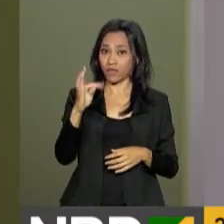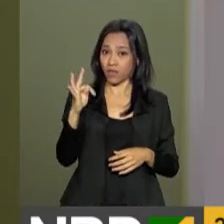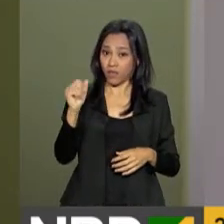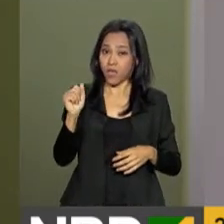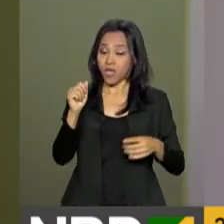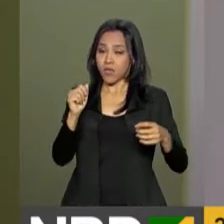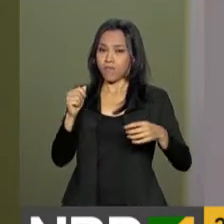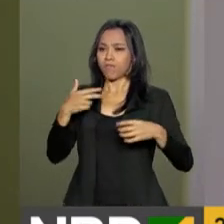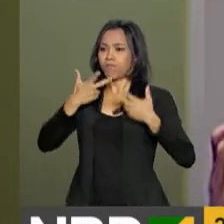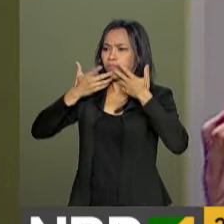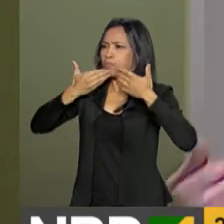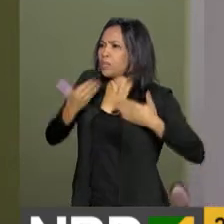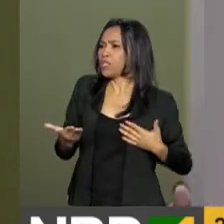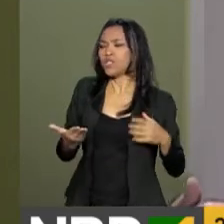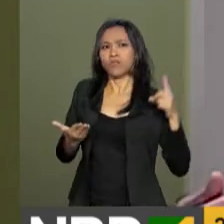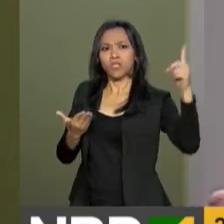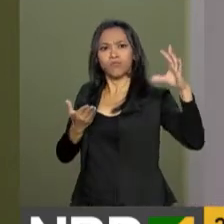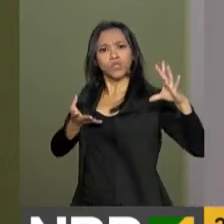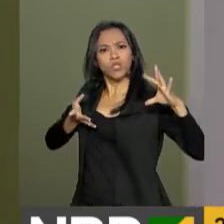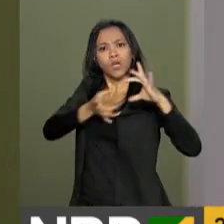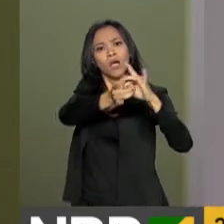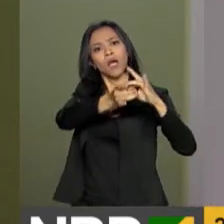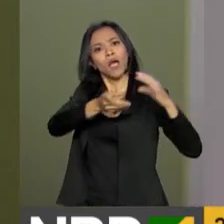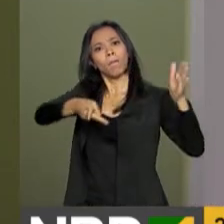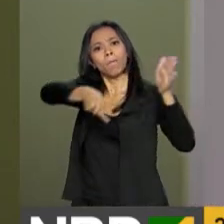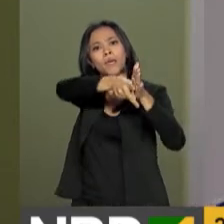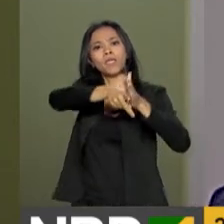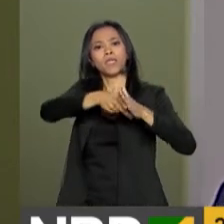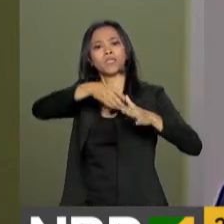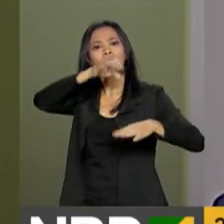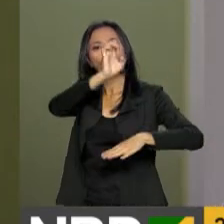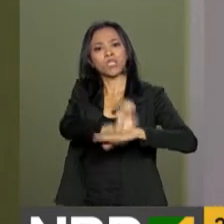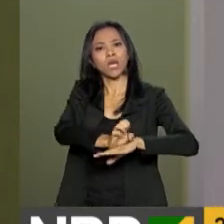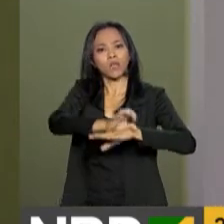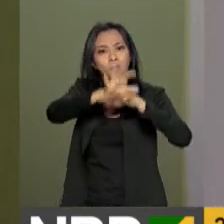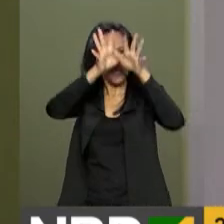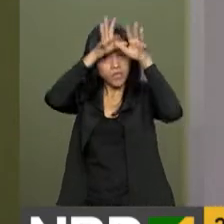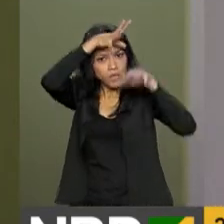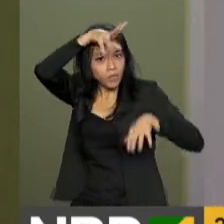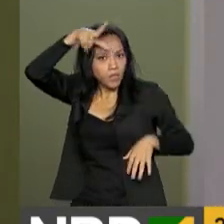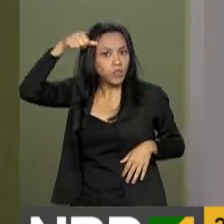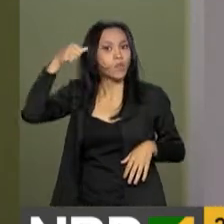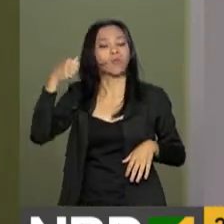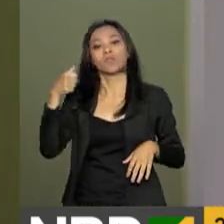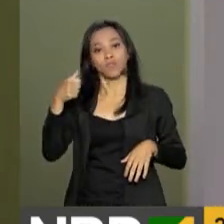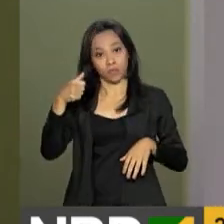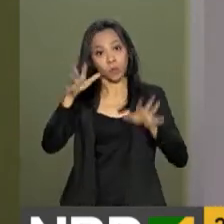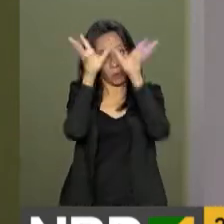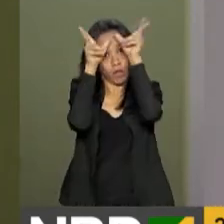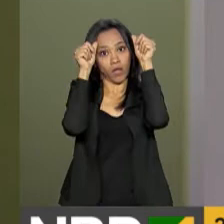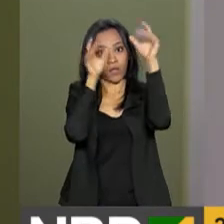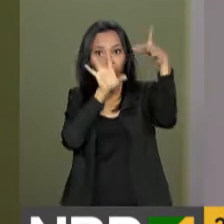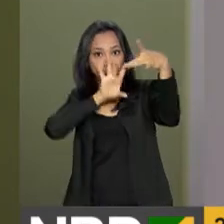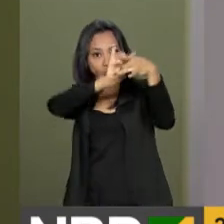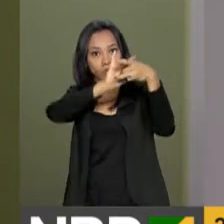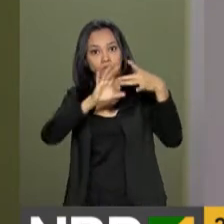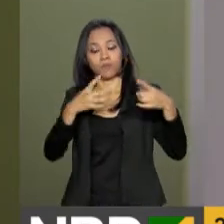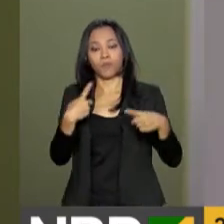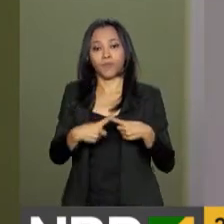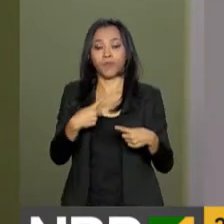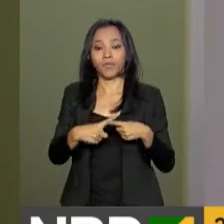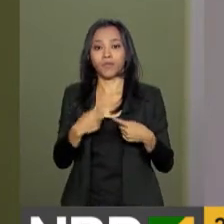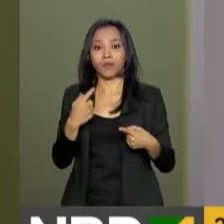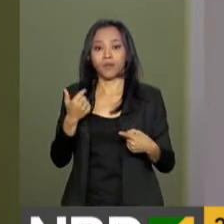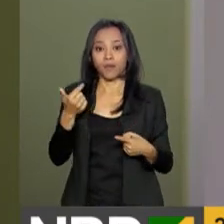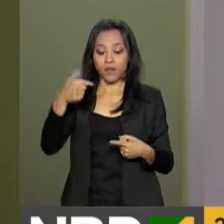deveria dar-se ao estado do amazonas as aérea contígua ao estado do amazonas já que não havia